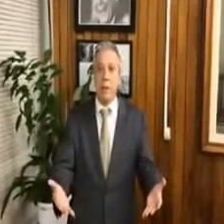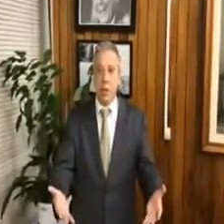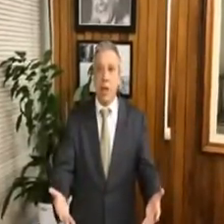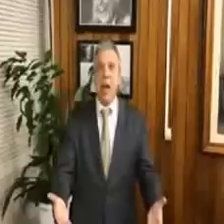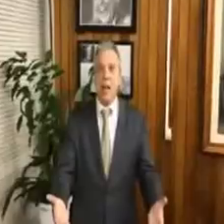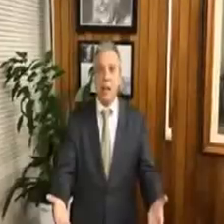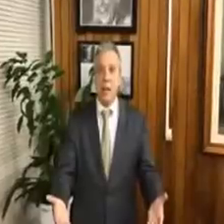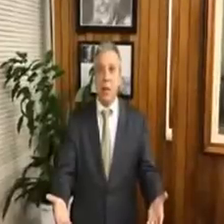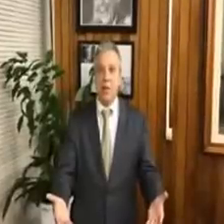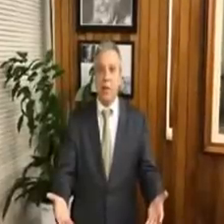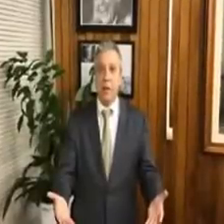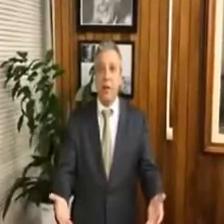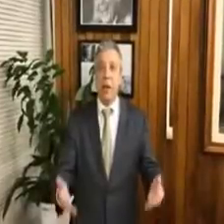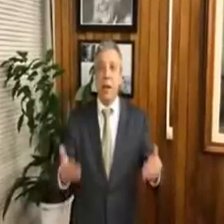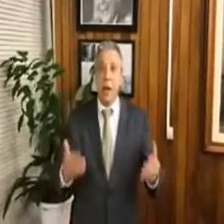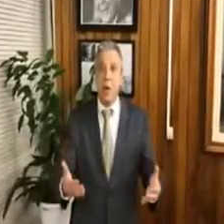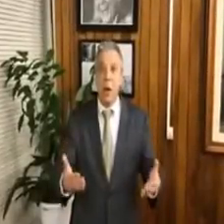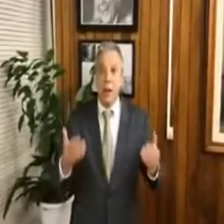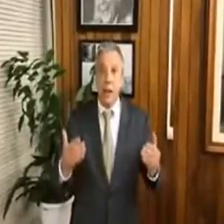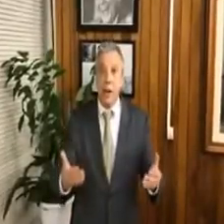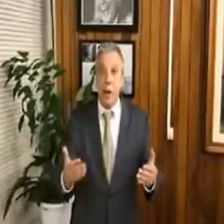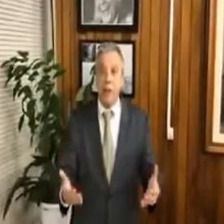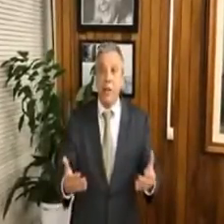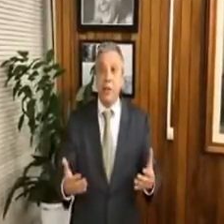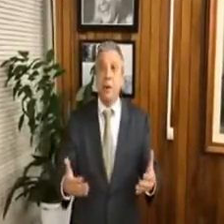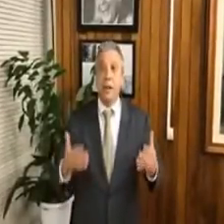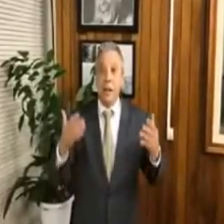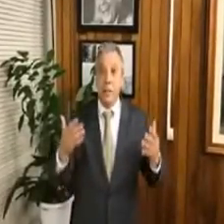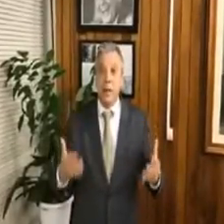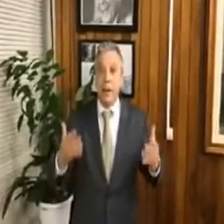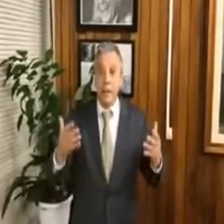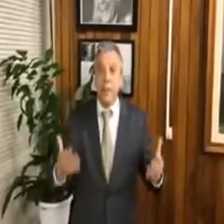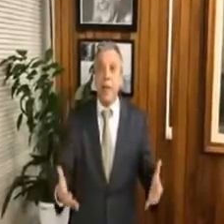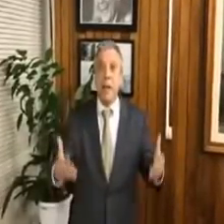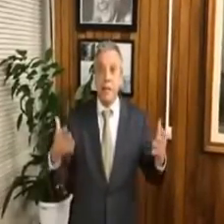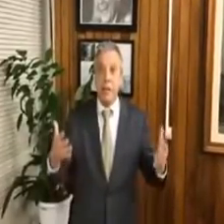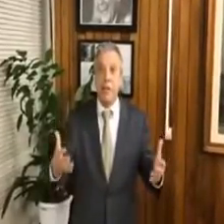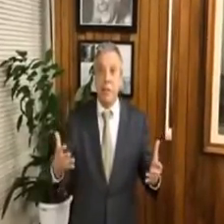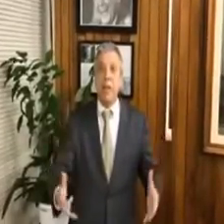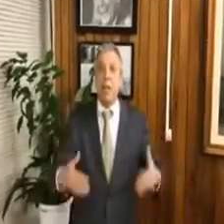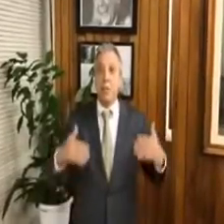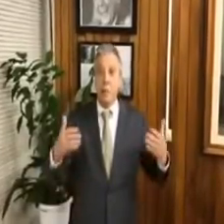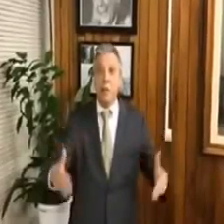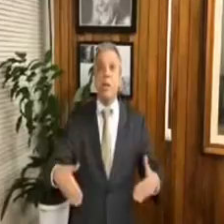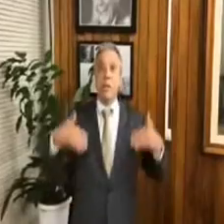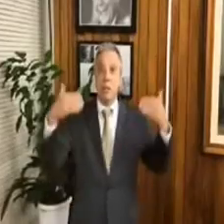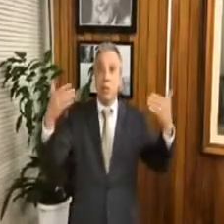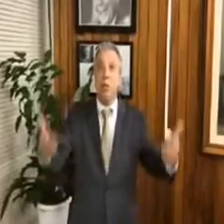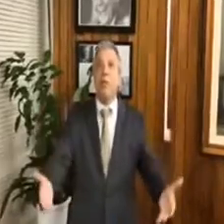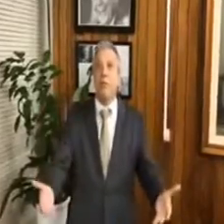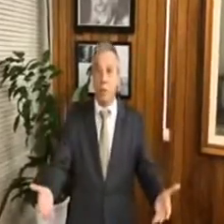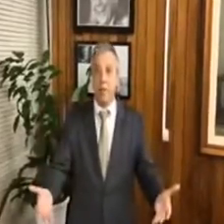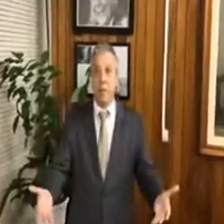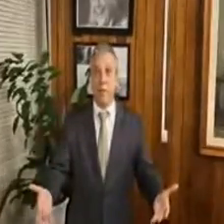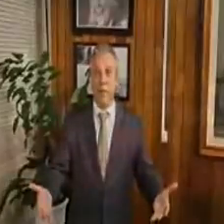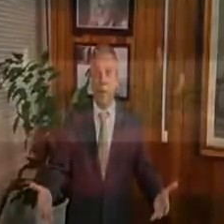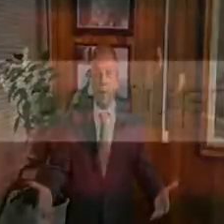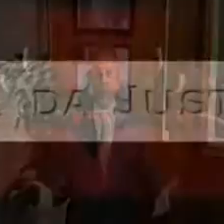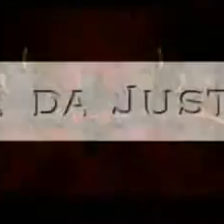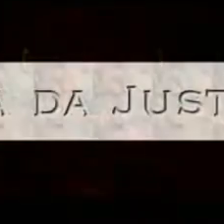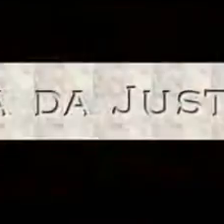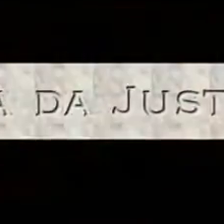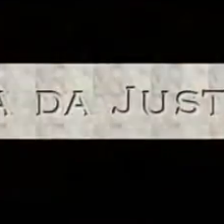que o PSDB chegasse ao governo e agora está na hora da gente participar também efetivamente das políticas que o governo